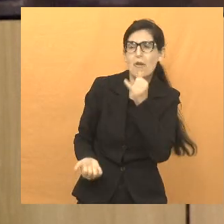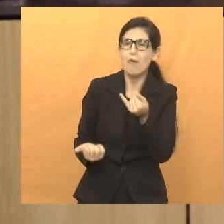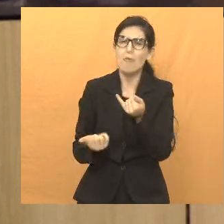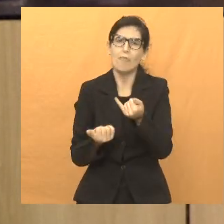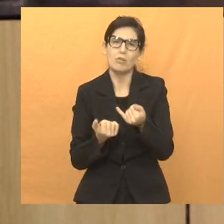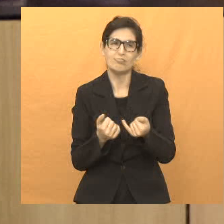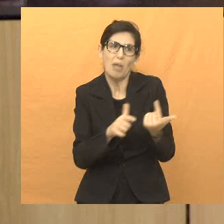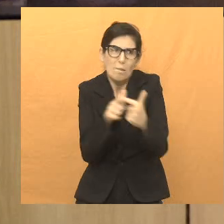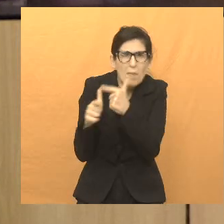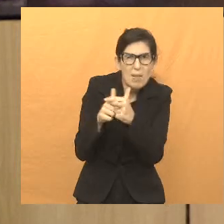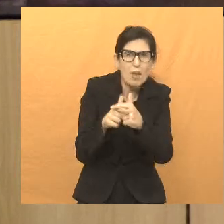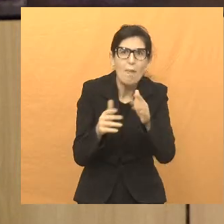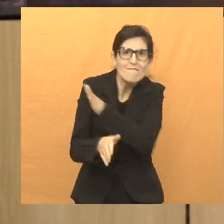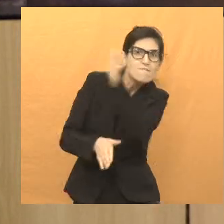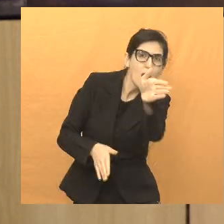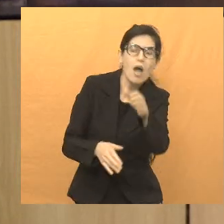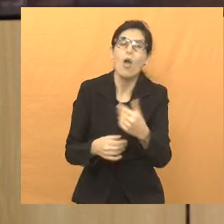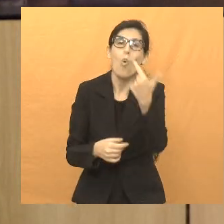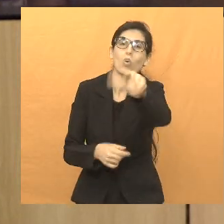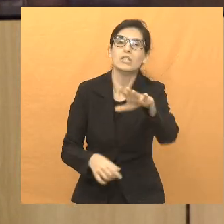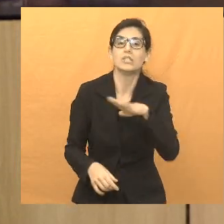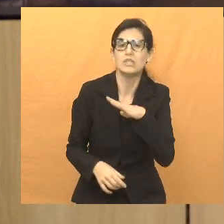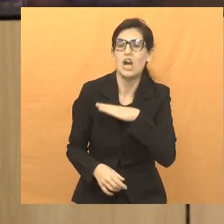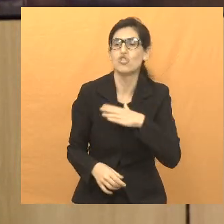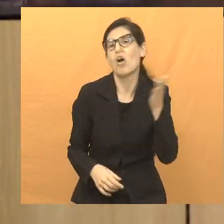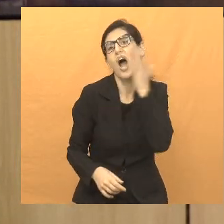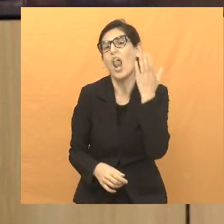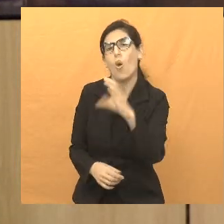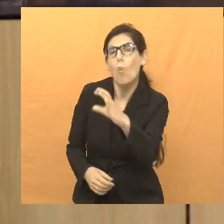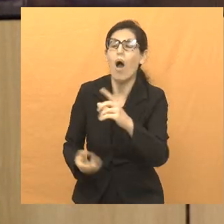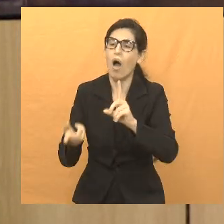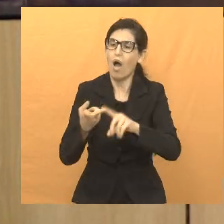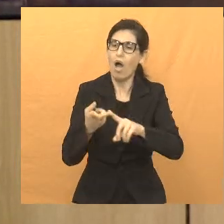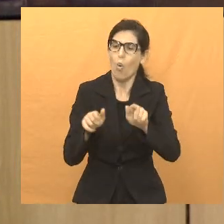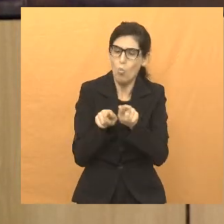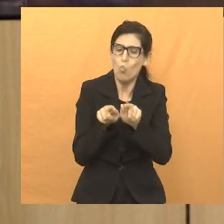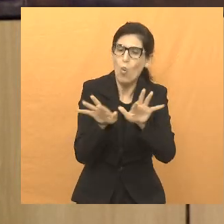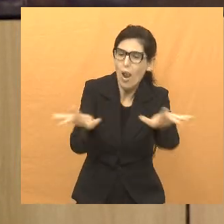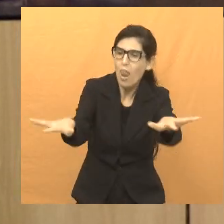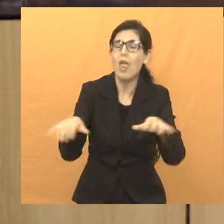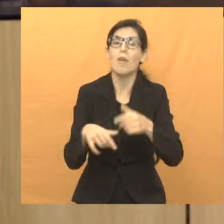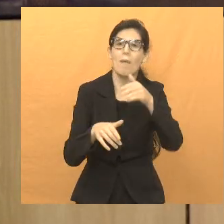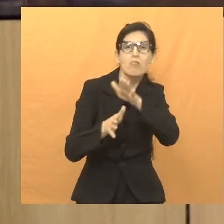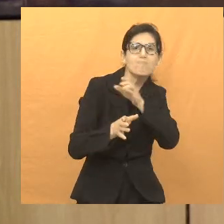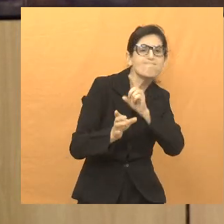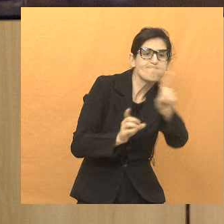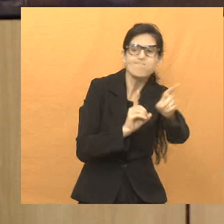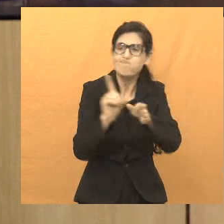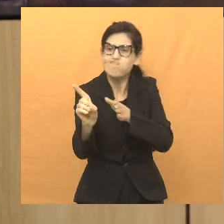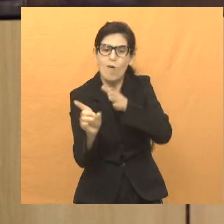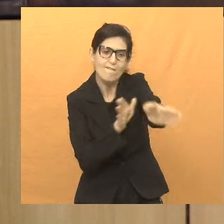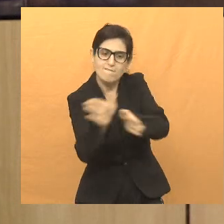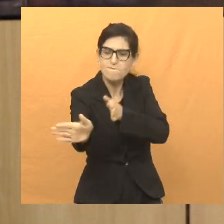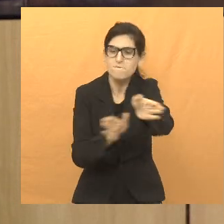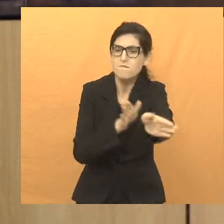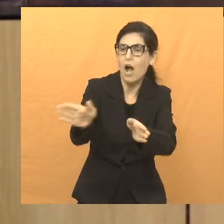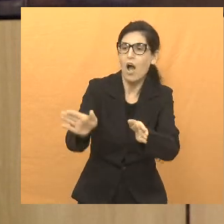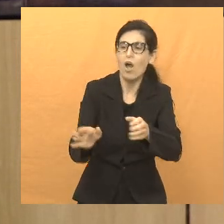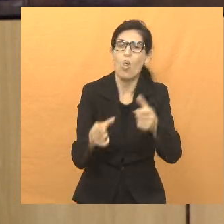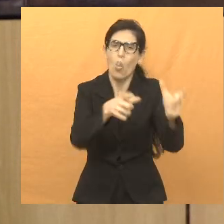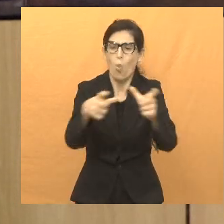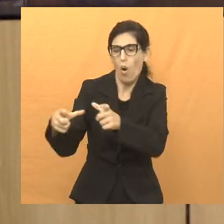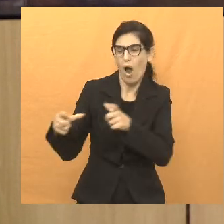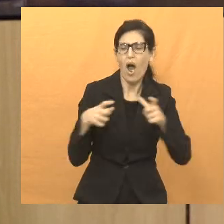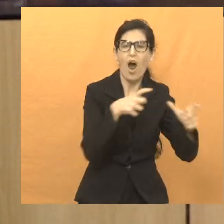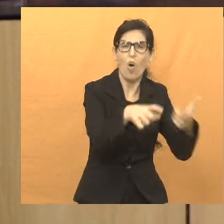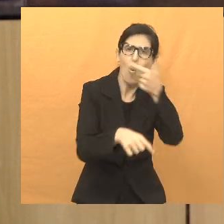para São José, vão para Guararema, mas não é da pasta da Secretaria de Saúde. Aí teria que conversar com a Patrícia Giuliani, né, que é da assistência